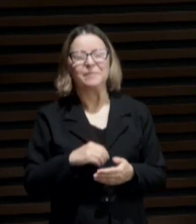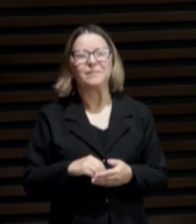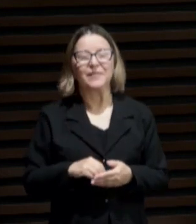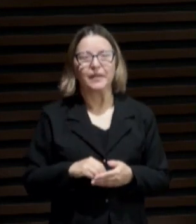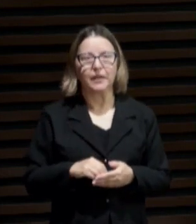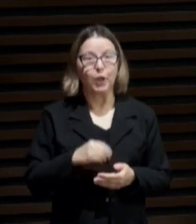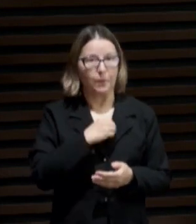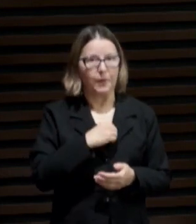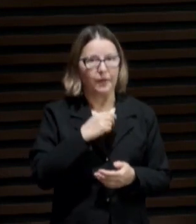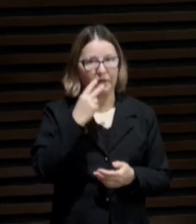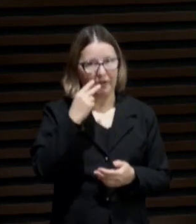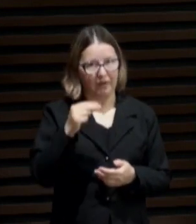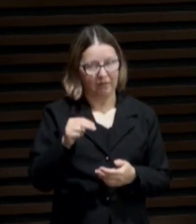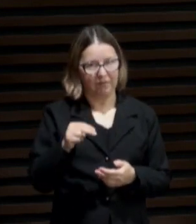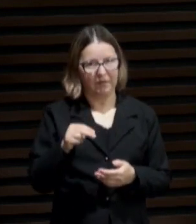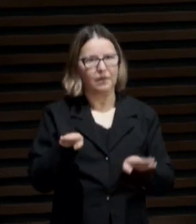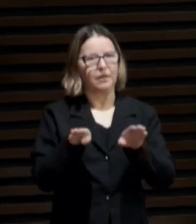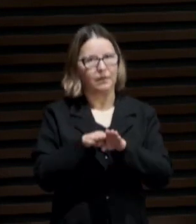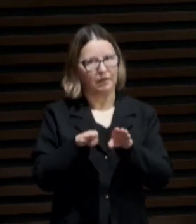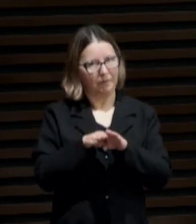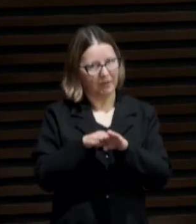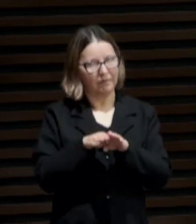língua está dentro do pacote.